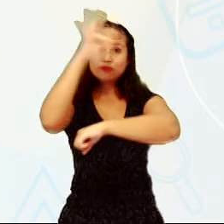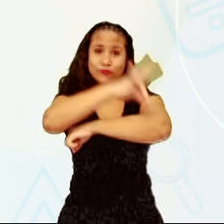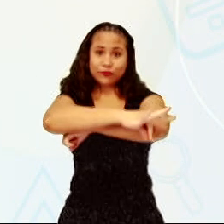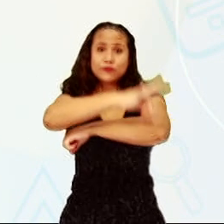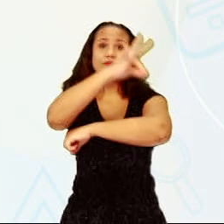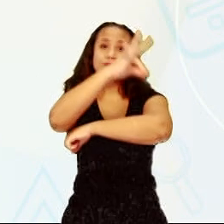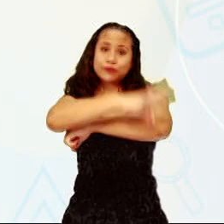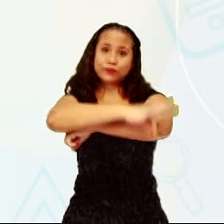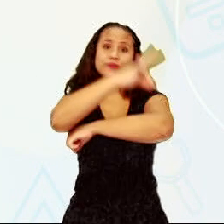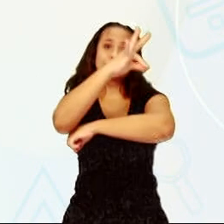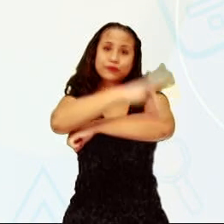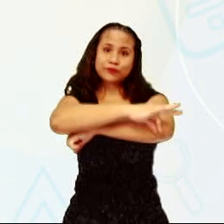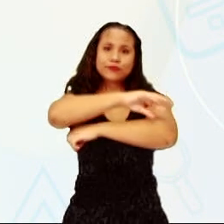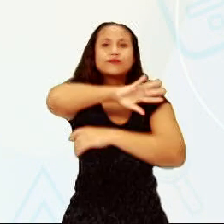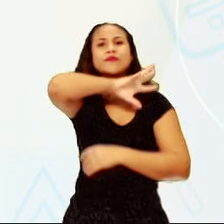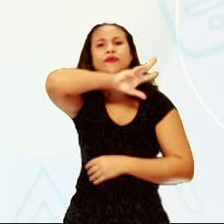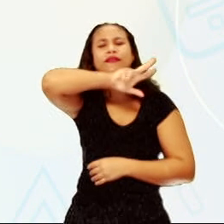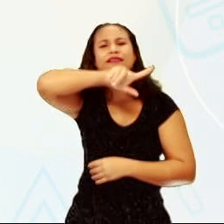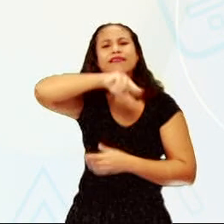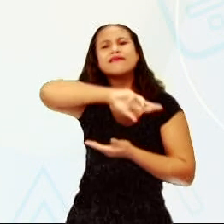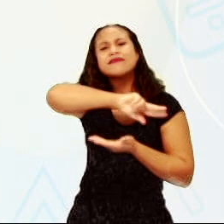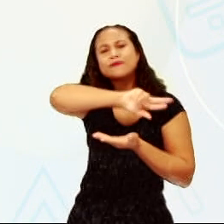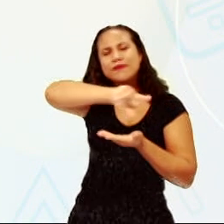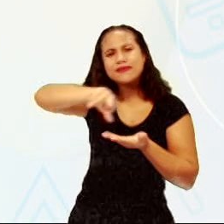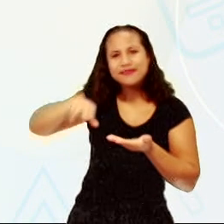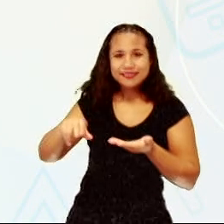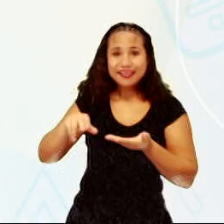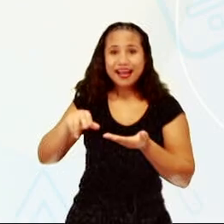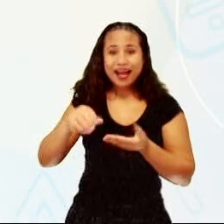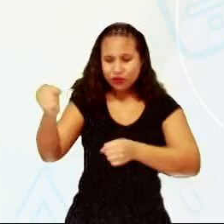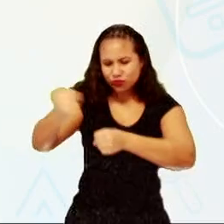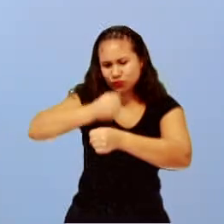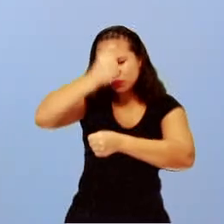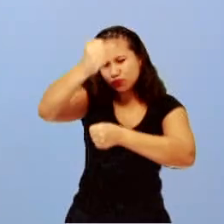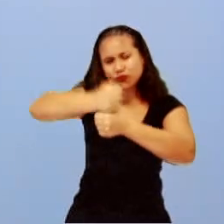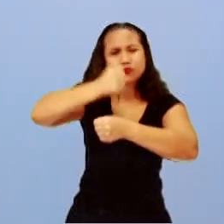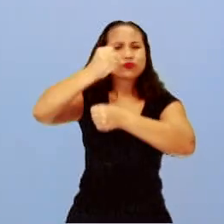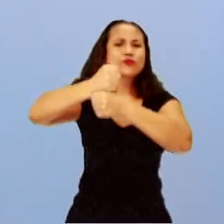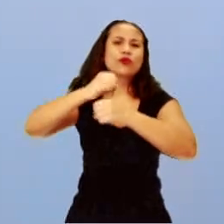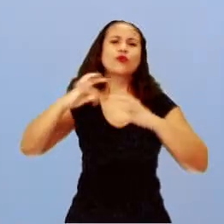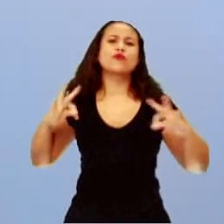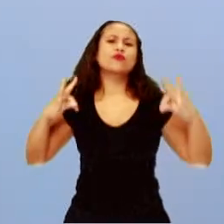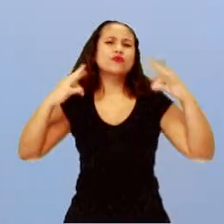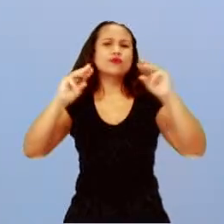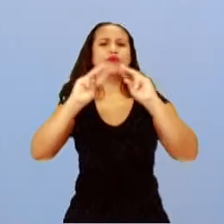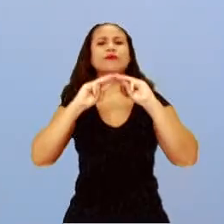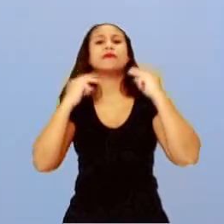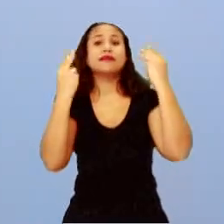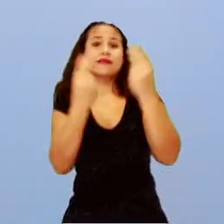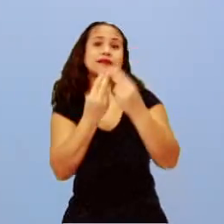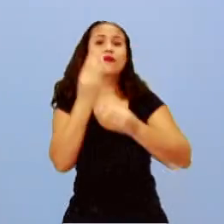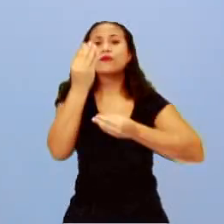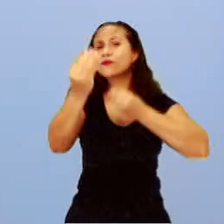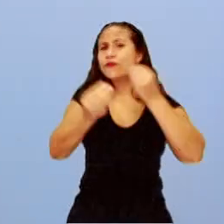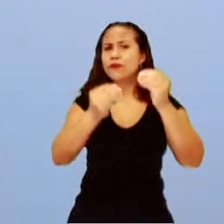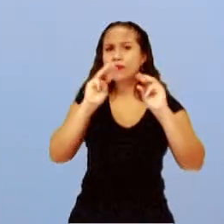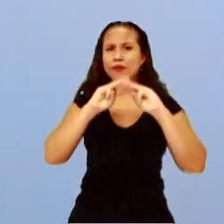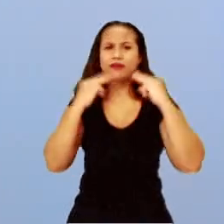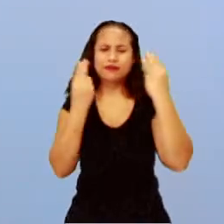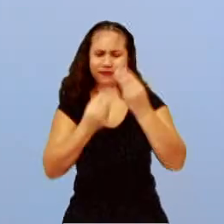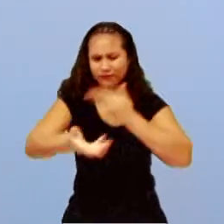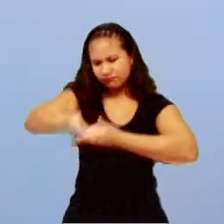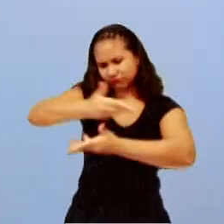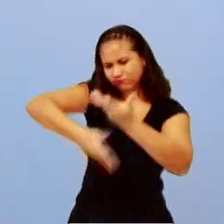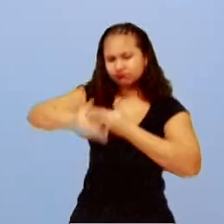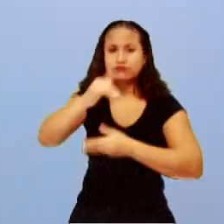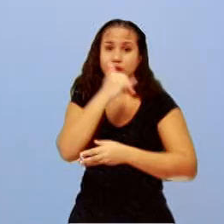petróleo, os animais, as construções, é matéria. E como é que a matéria interage com a